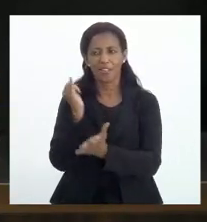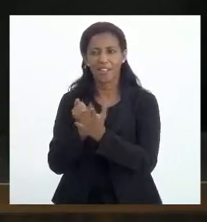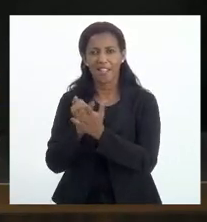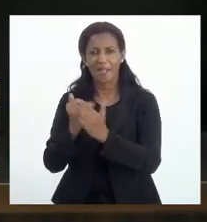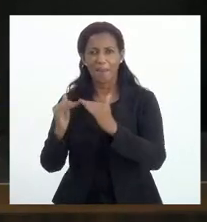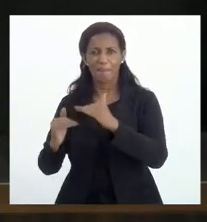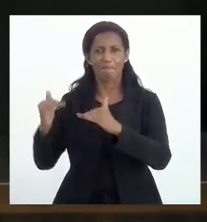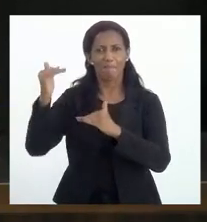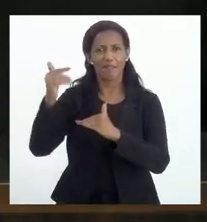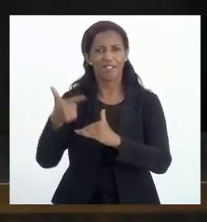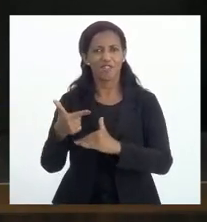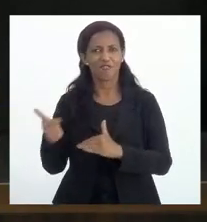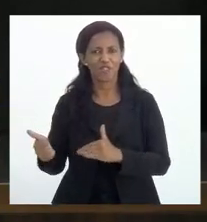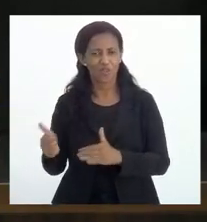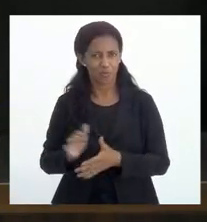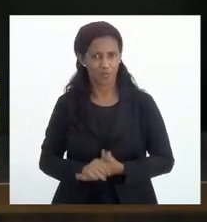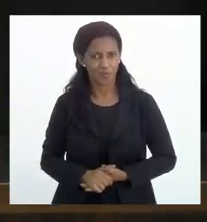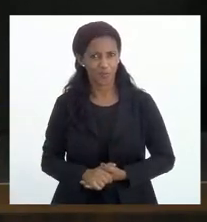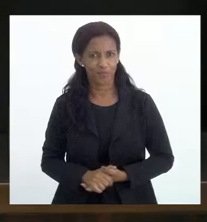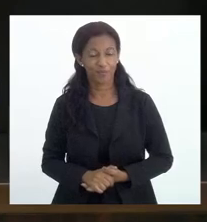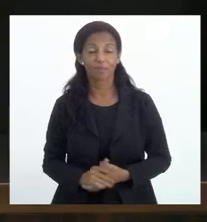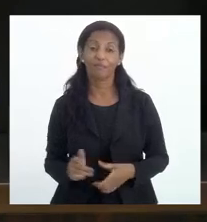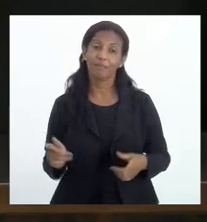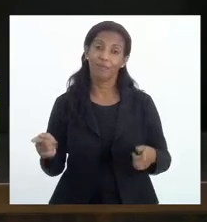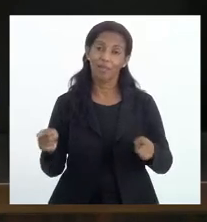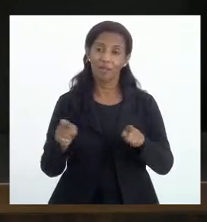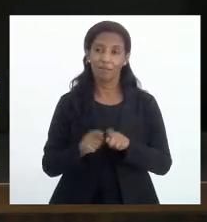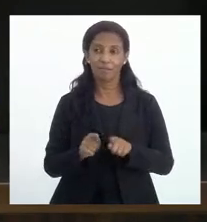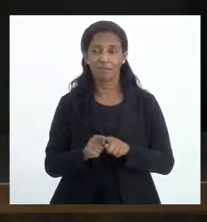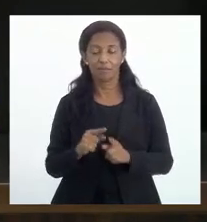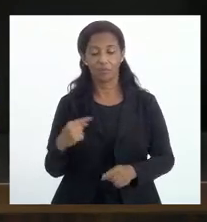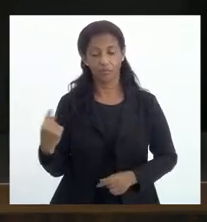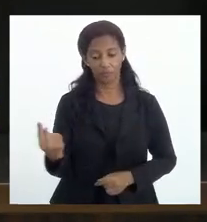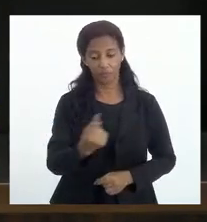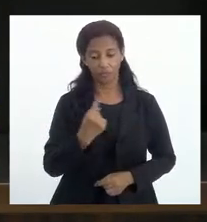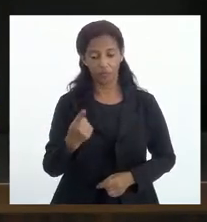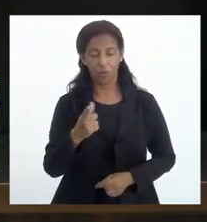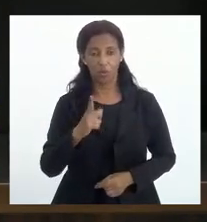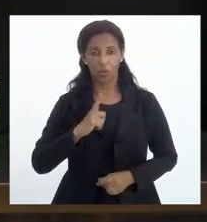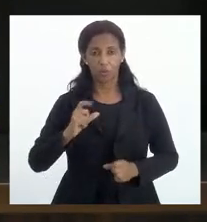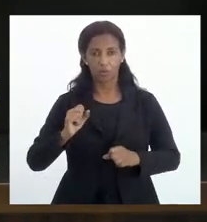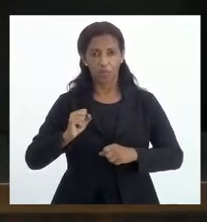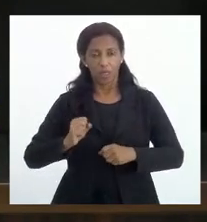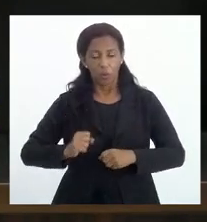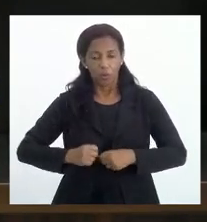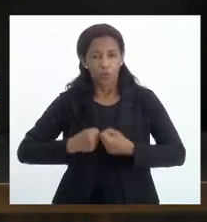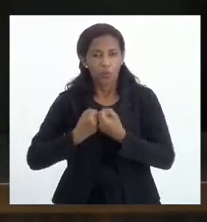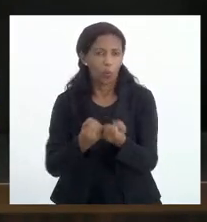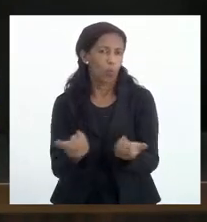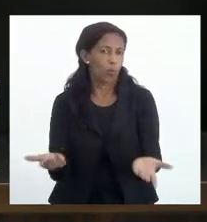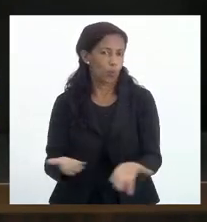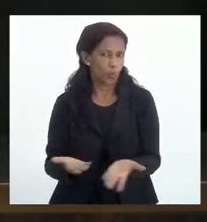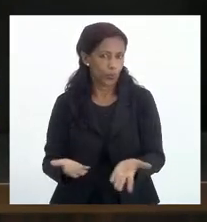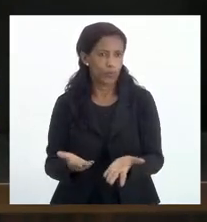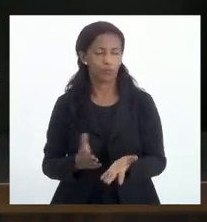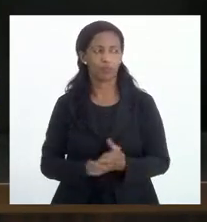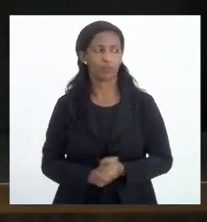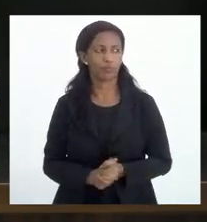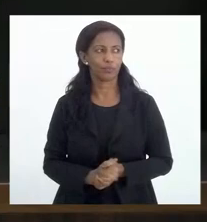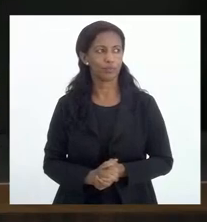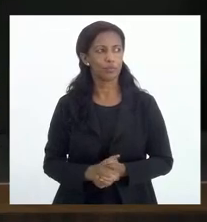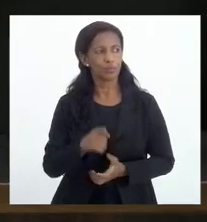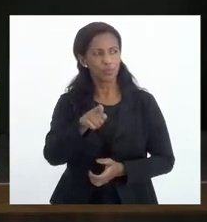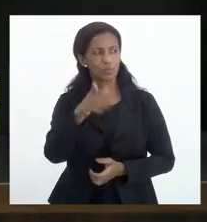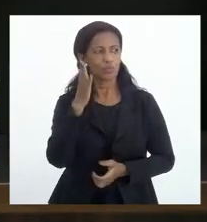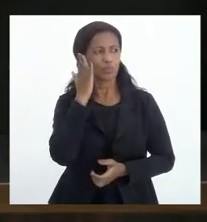21. E o fato de nós não termos um empenhado hoje, o senhor